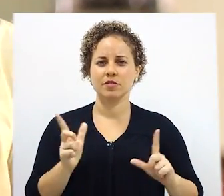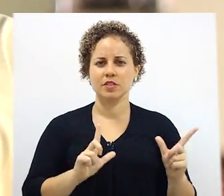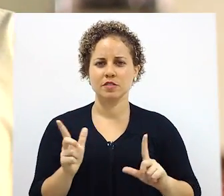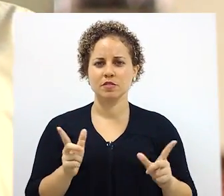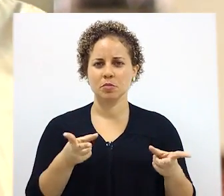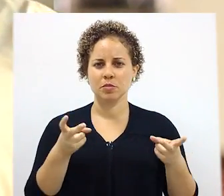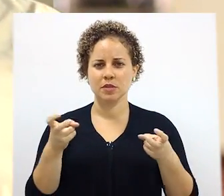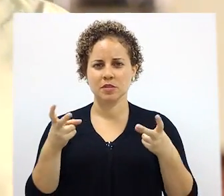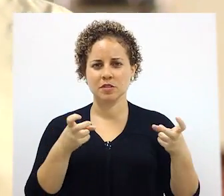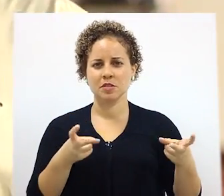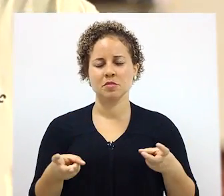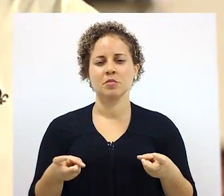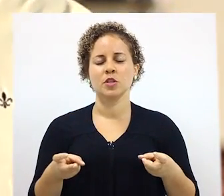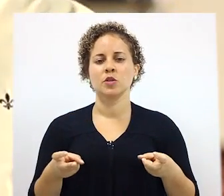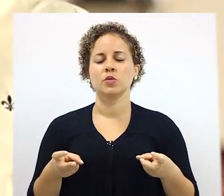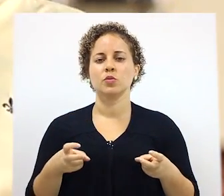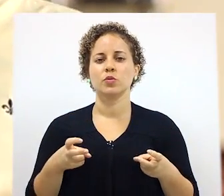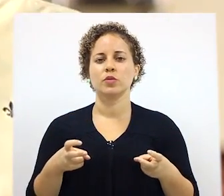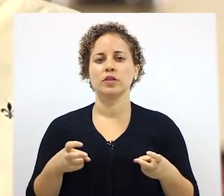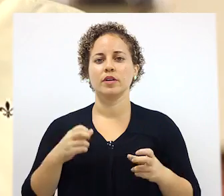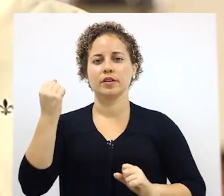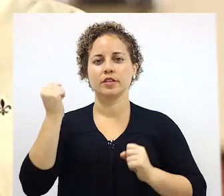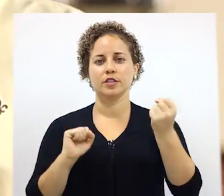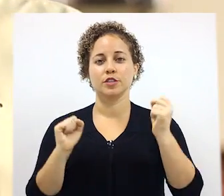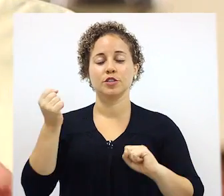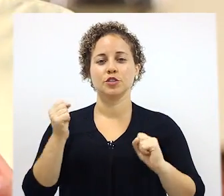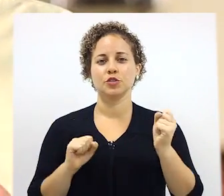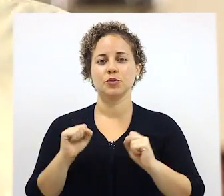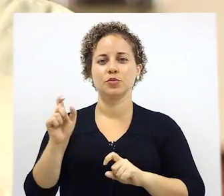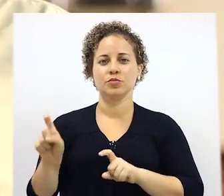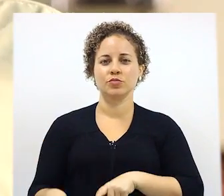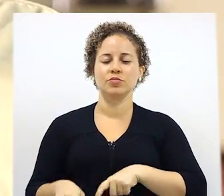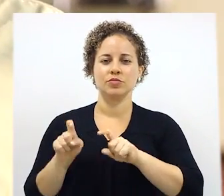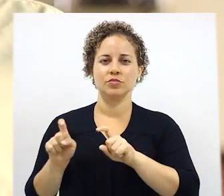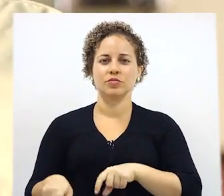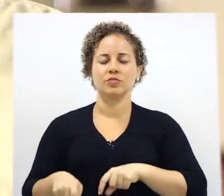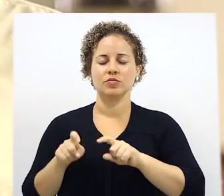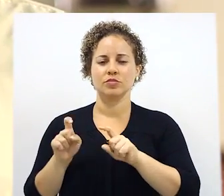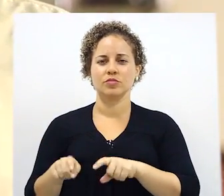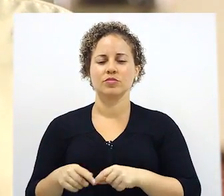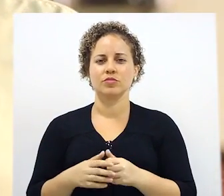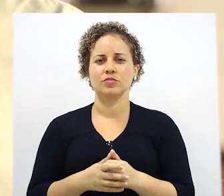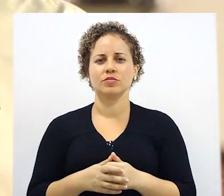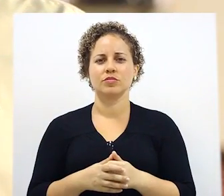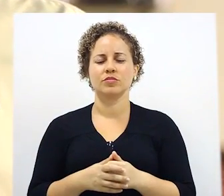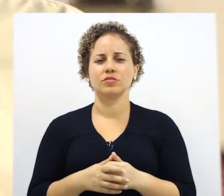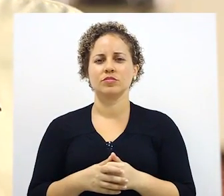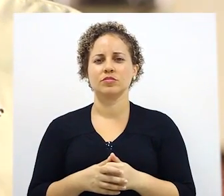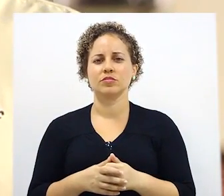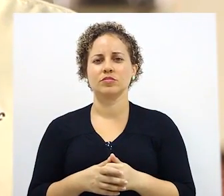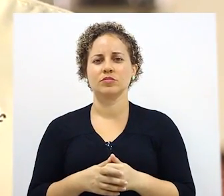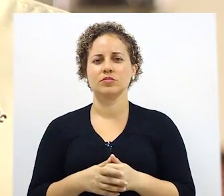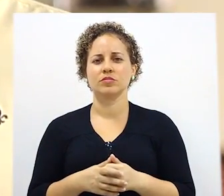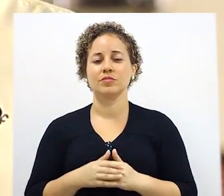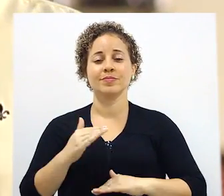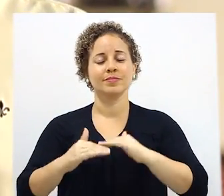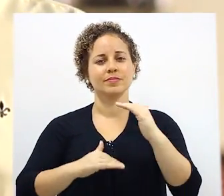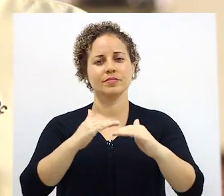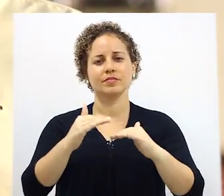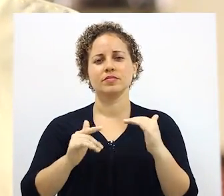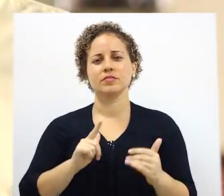vai ver que o agronegócio, ele, no PIB, ele tem 1,5% aí em relação ao